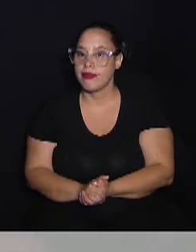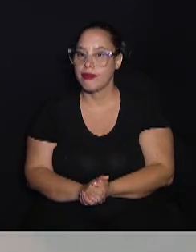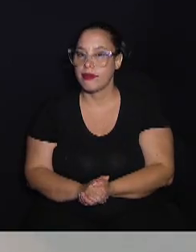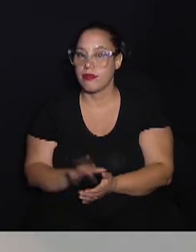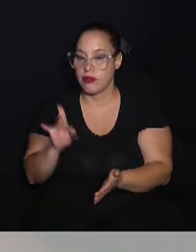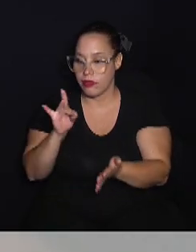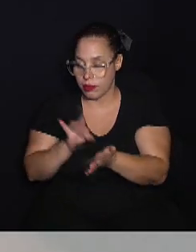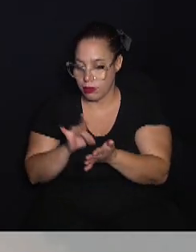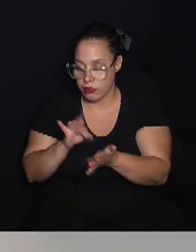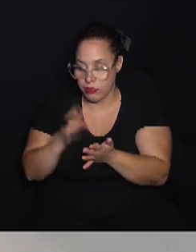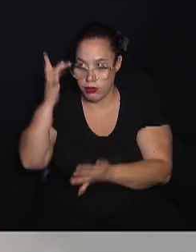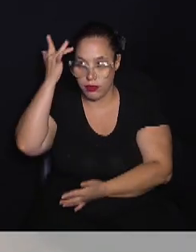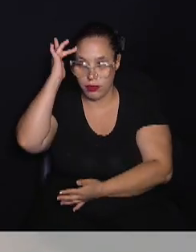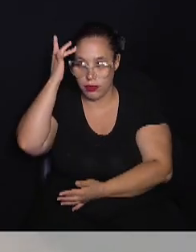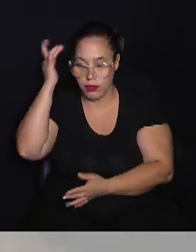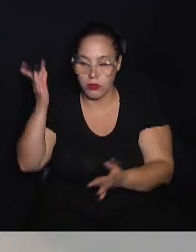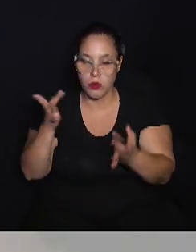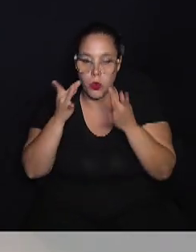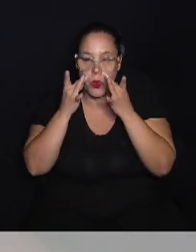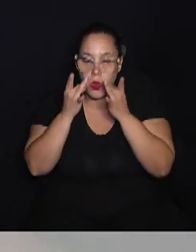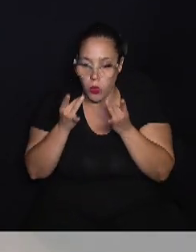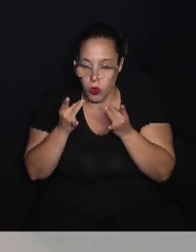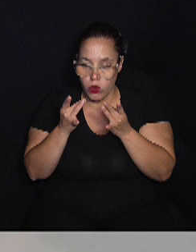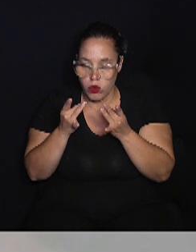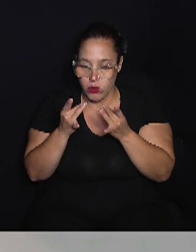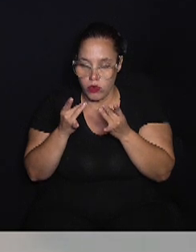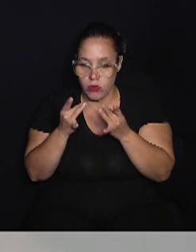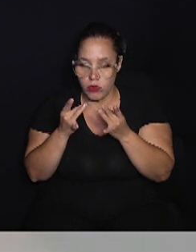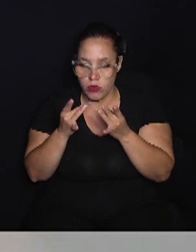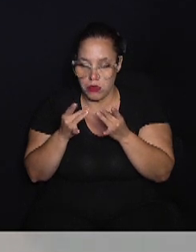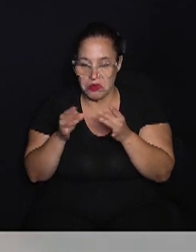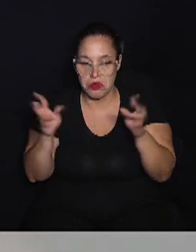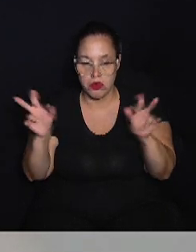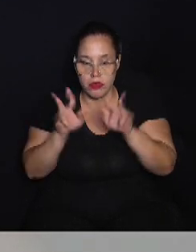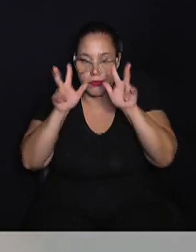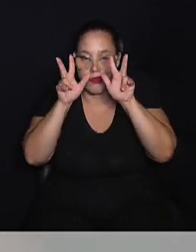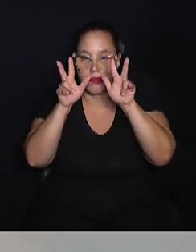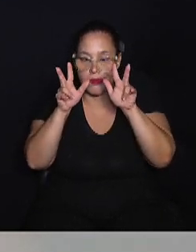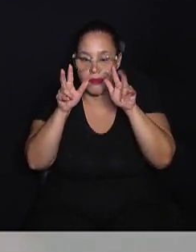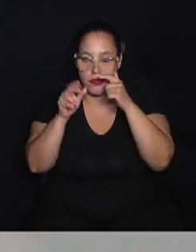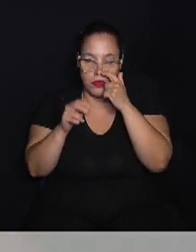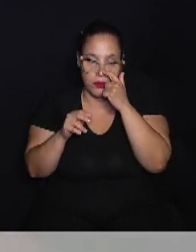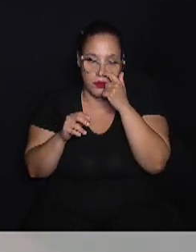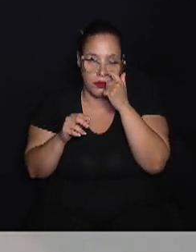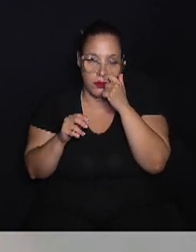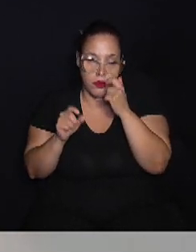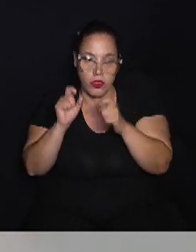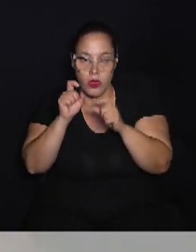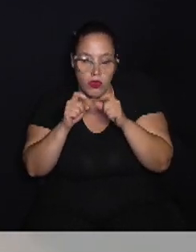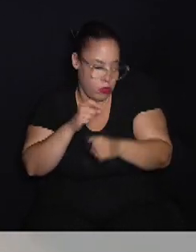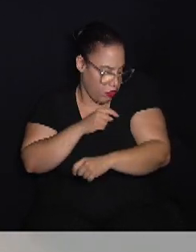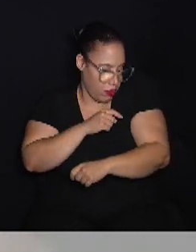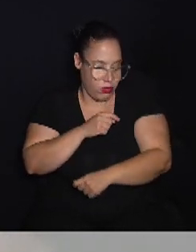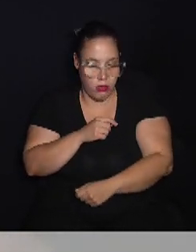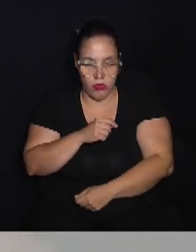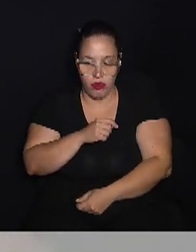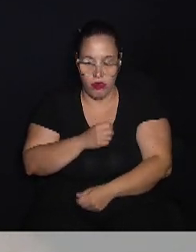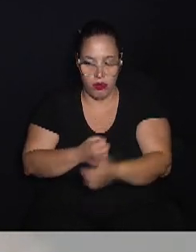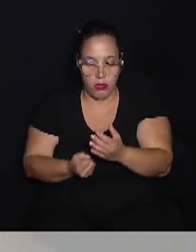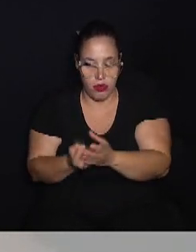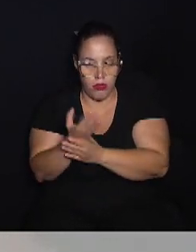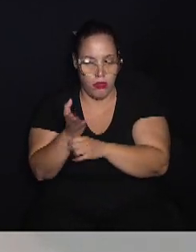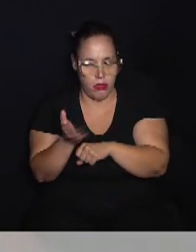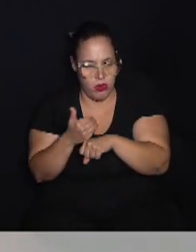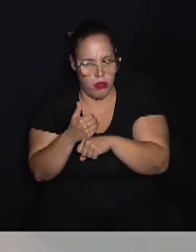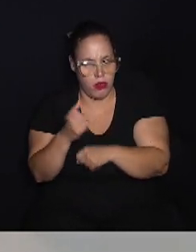certo então eu acho que o que tem que chamar nossa atenção a gente tem que estar bem atento é o seguinte se o odor axilar surge antes